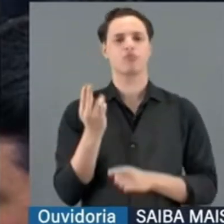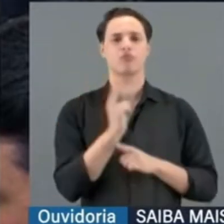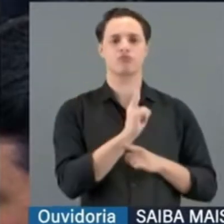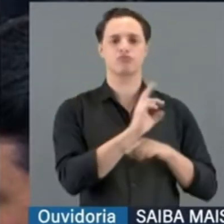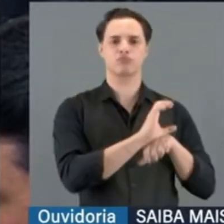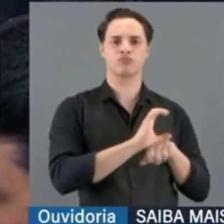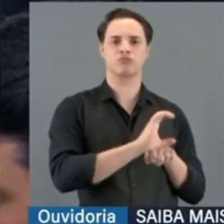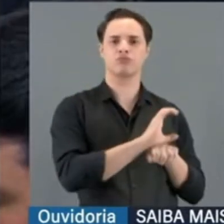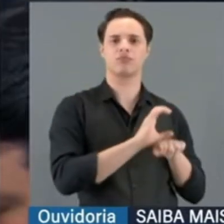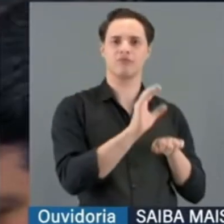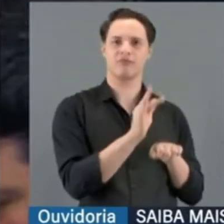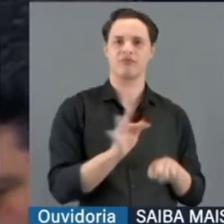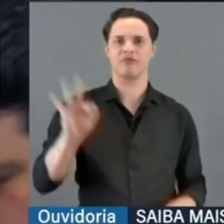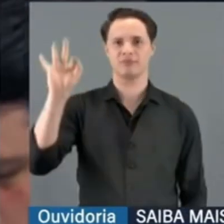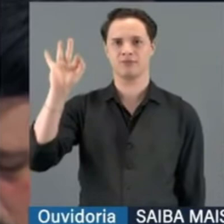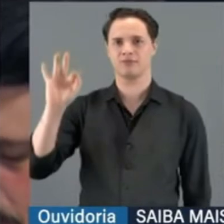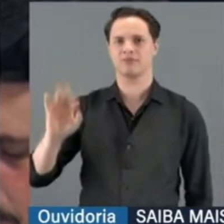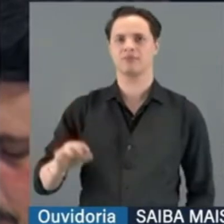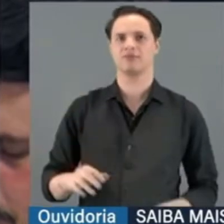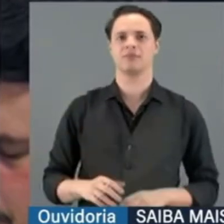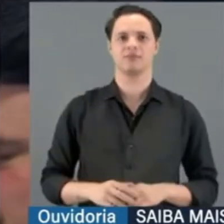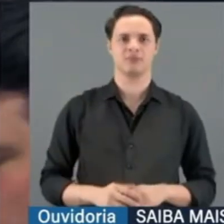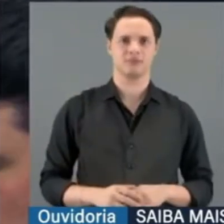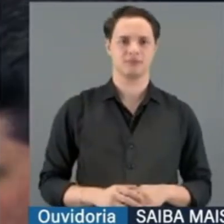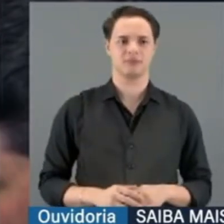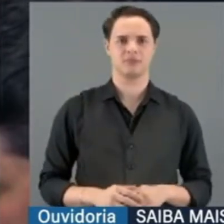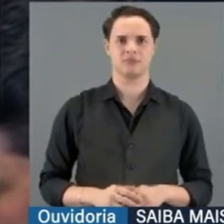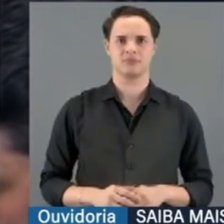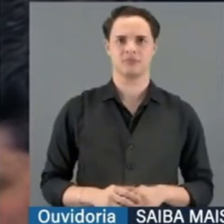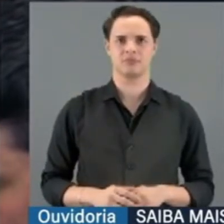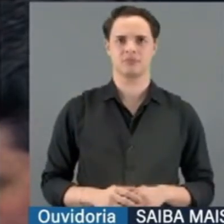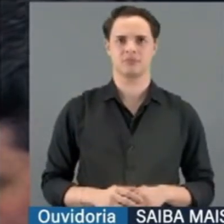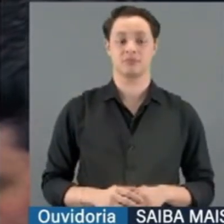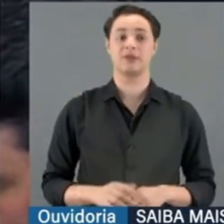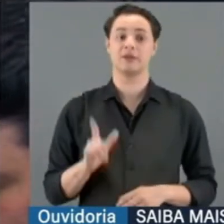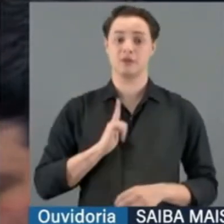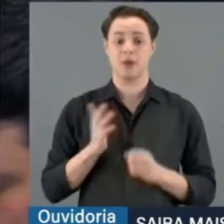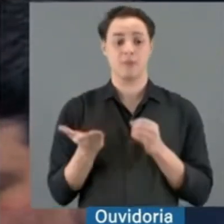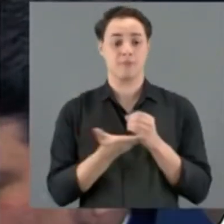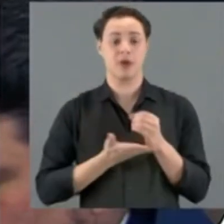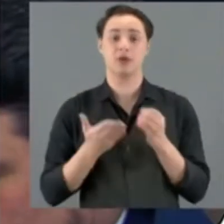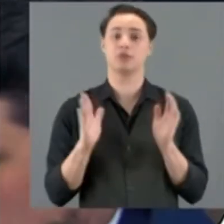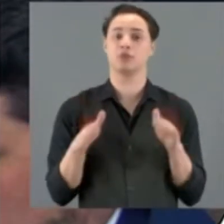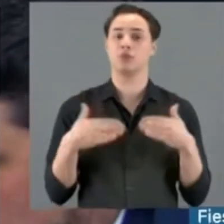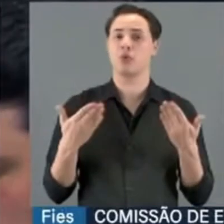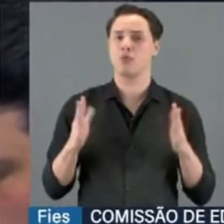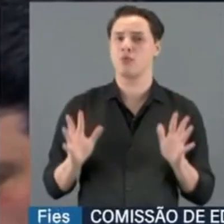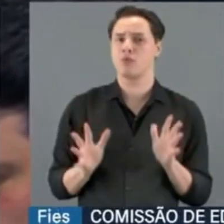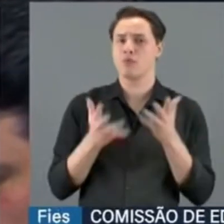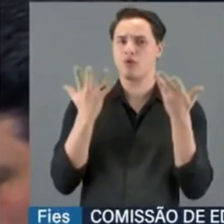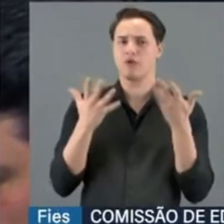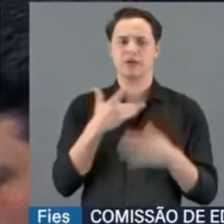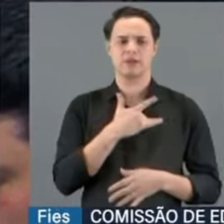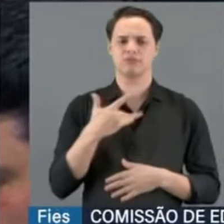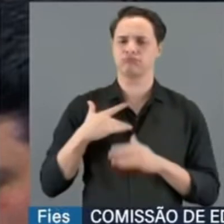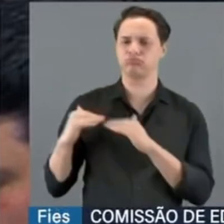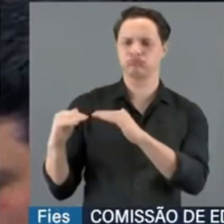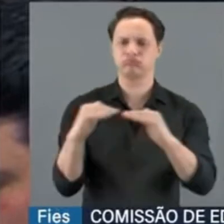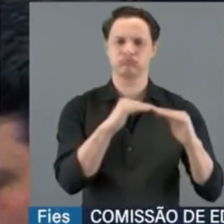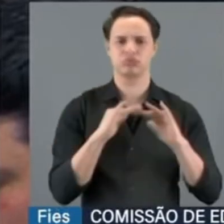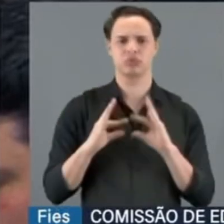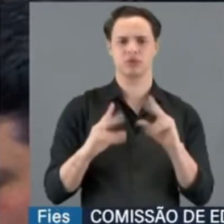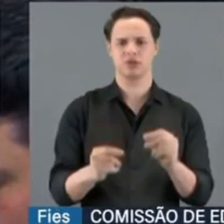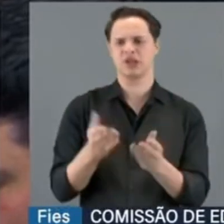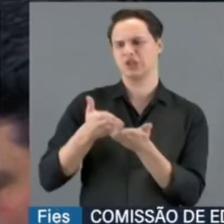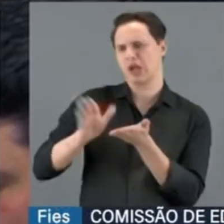da Constituição da República Federativa do Brasil, que tem como fundamento promover o bem-estar de todos e abolir toda e